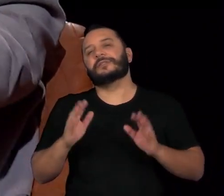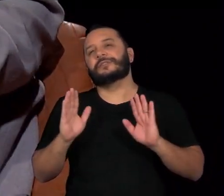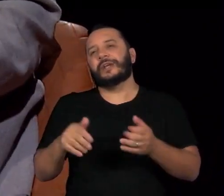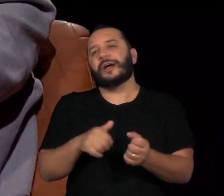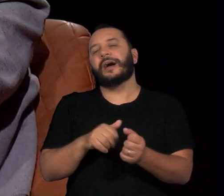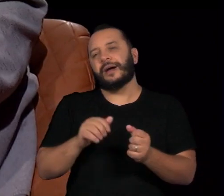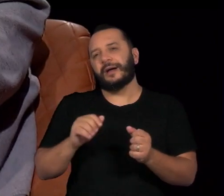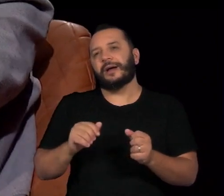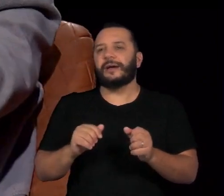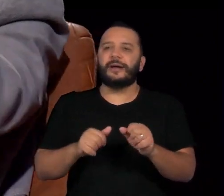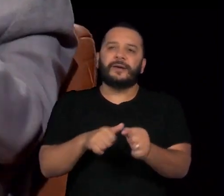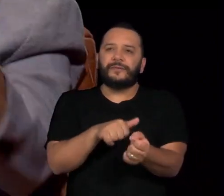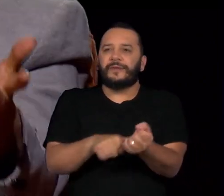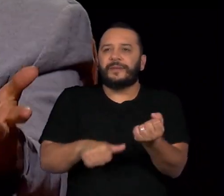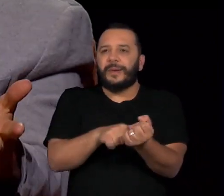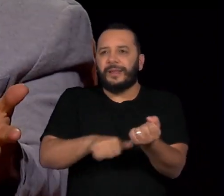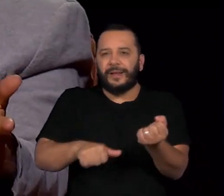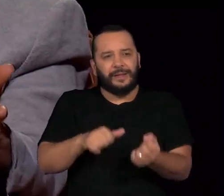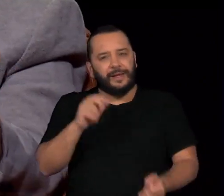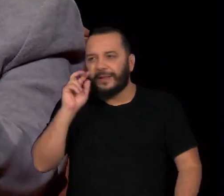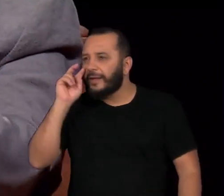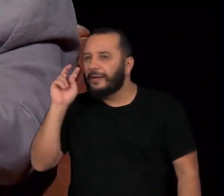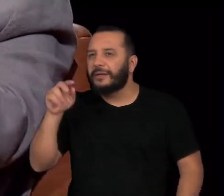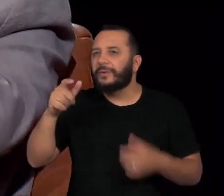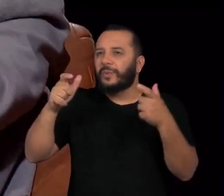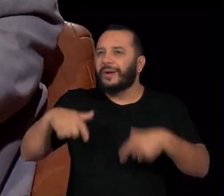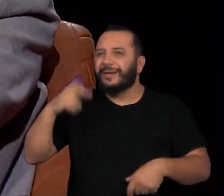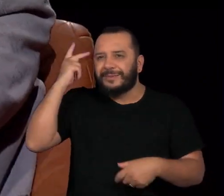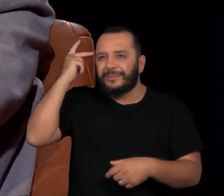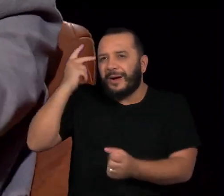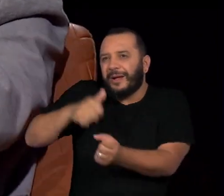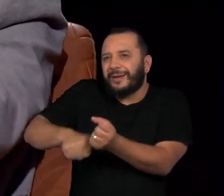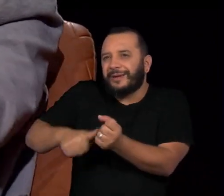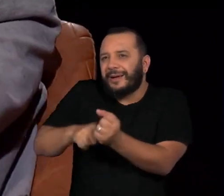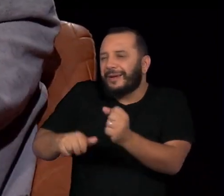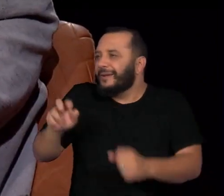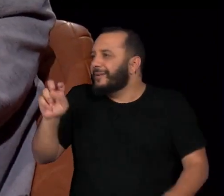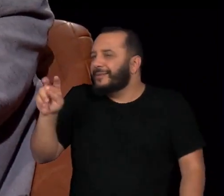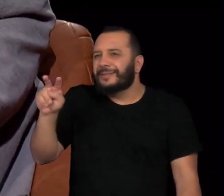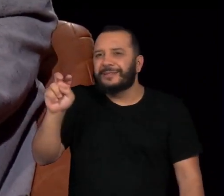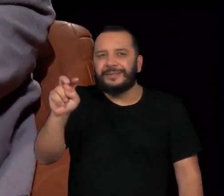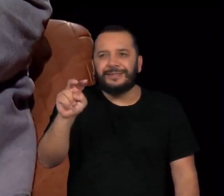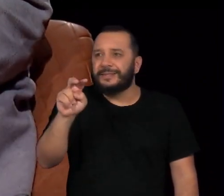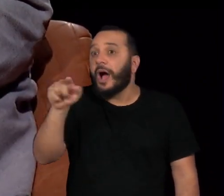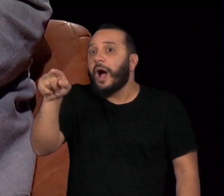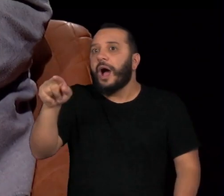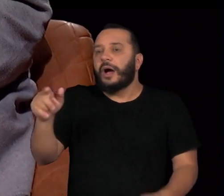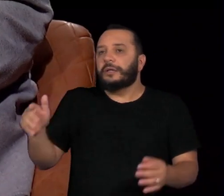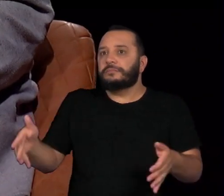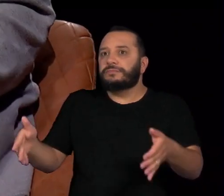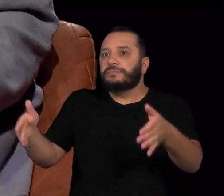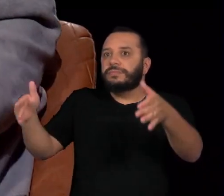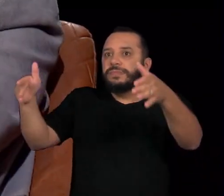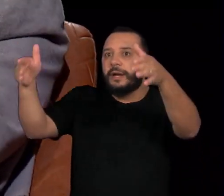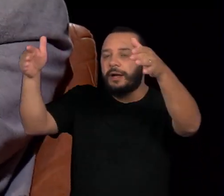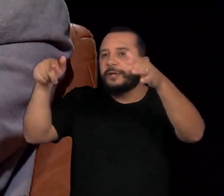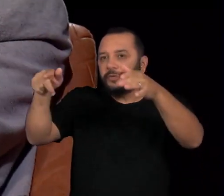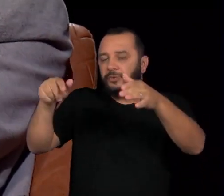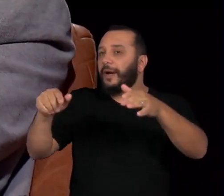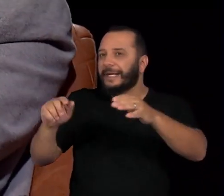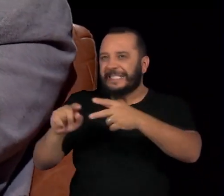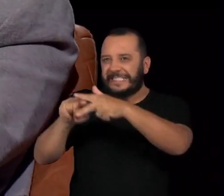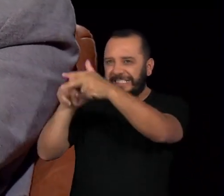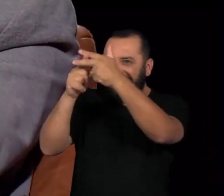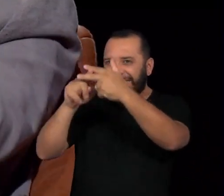descobrimos os galpões os transformamos um numa sala de espetáculos nessa que foi mostrada aí